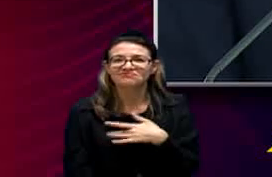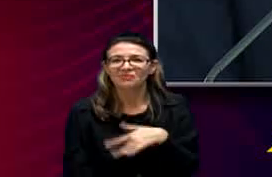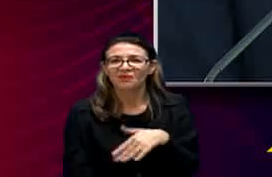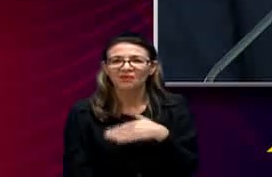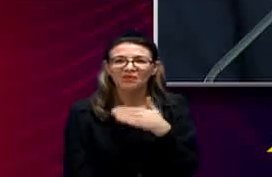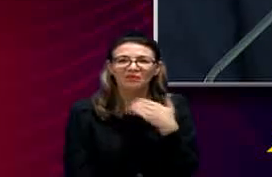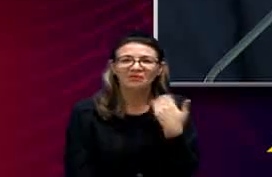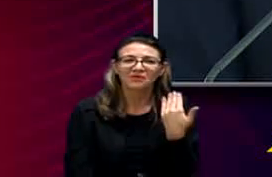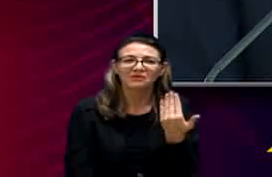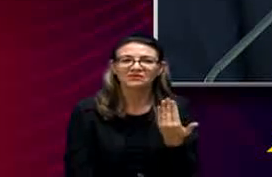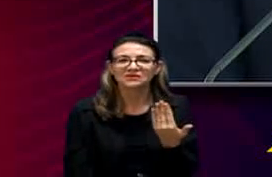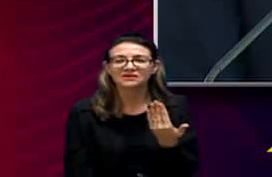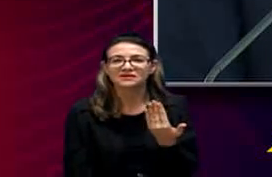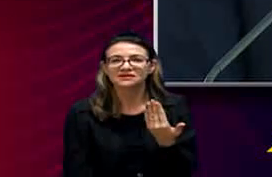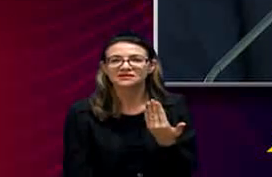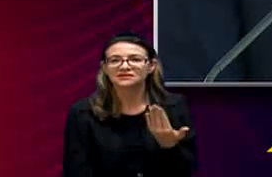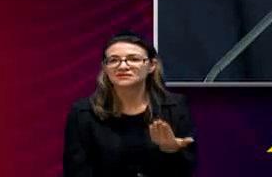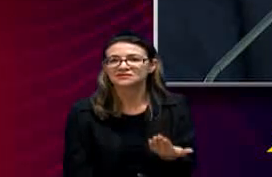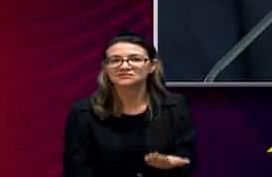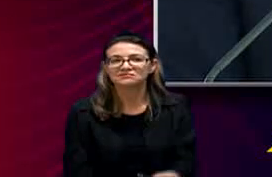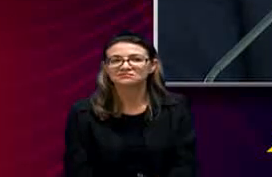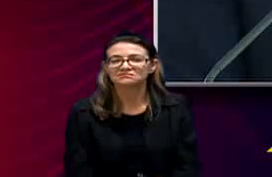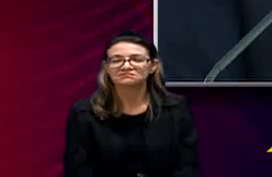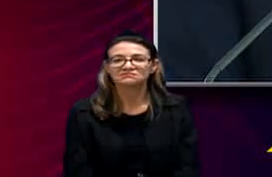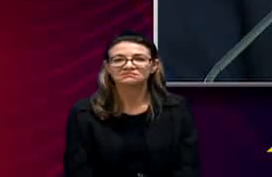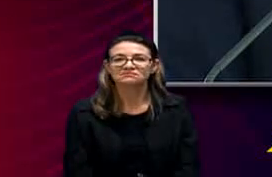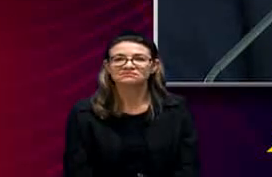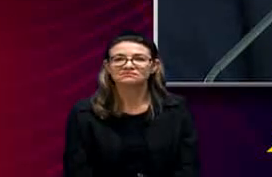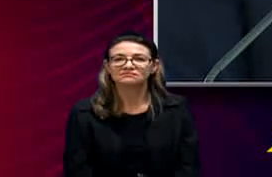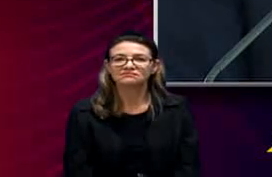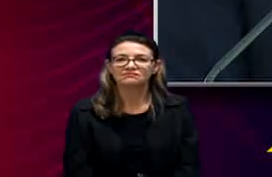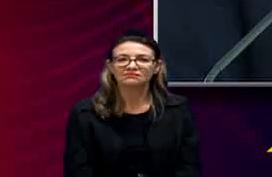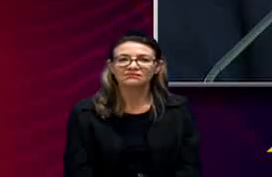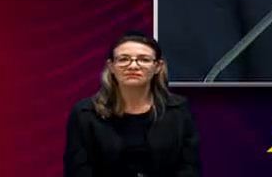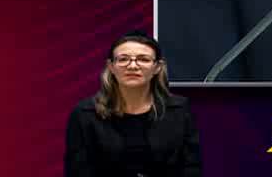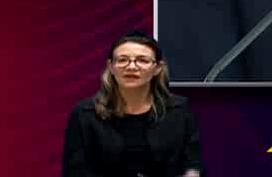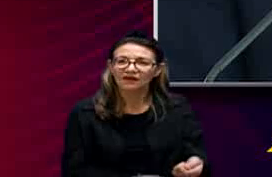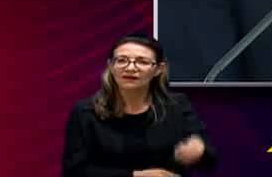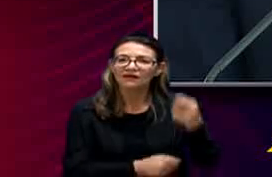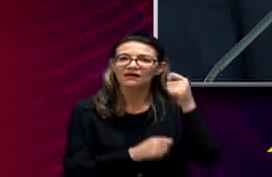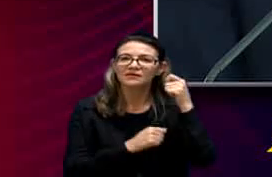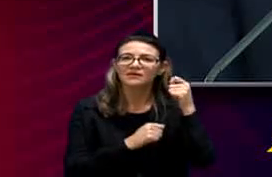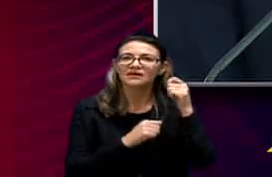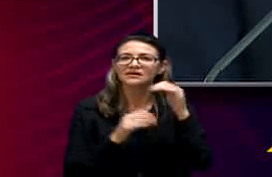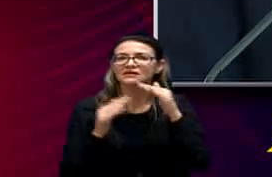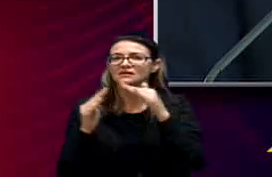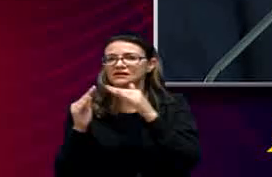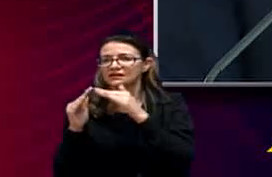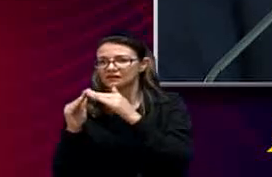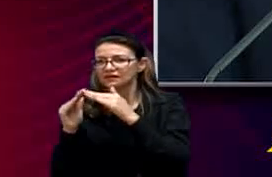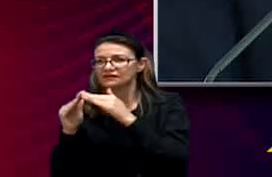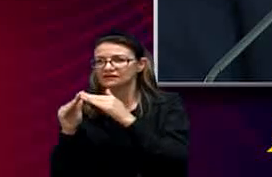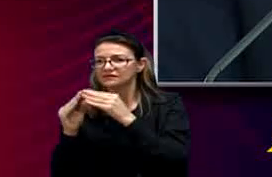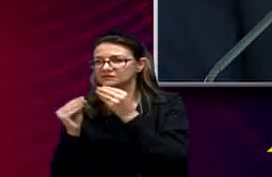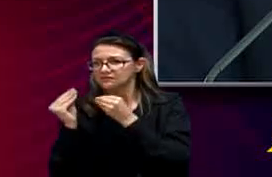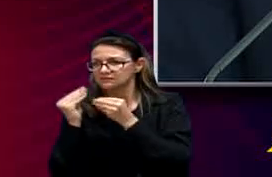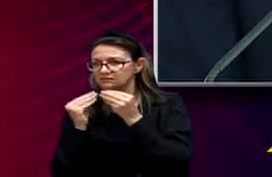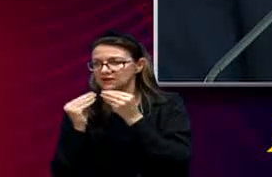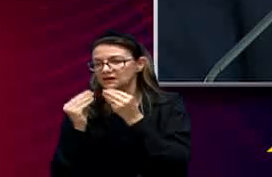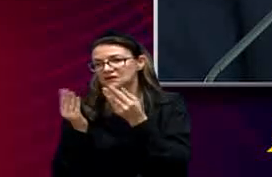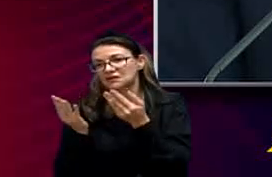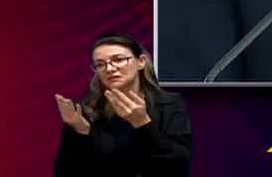novo e vai morrer de fato é para levar para casa tem que ser em áreas descontaminadas sim